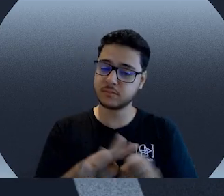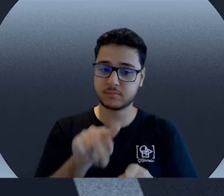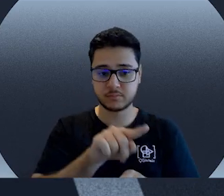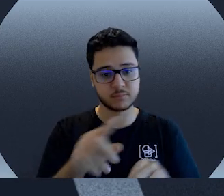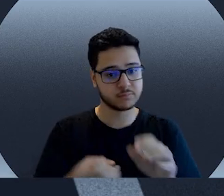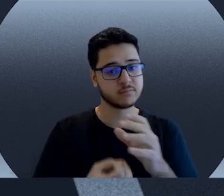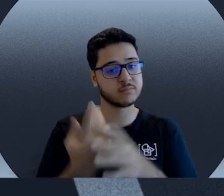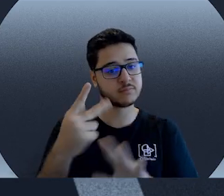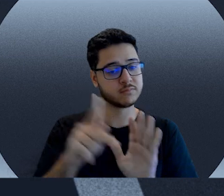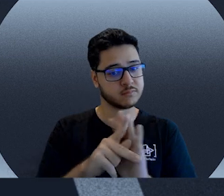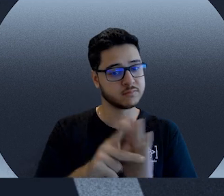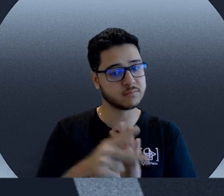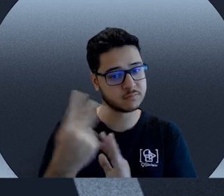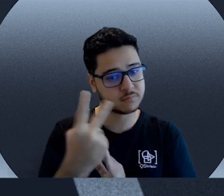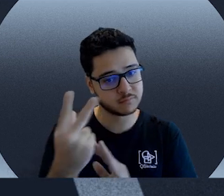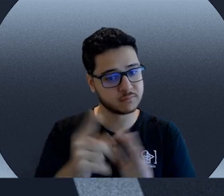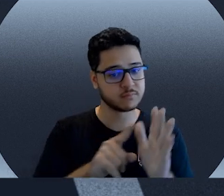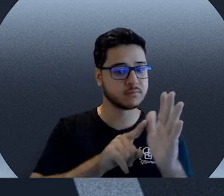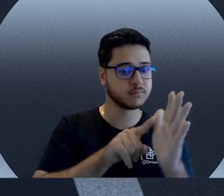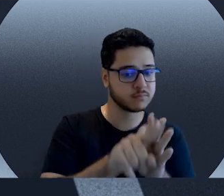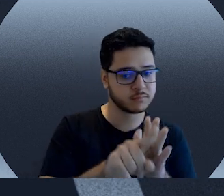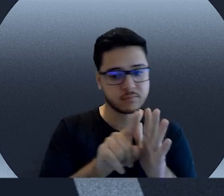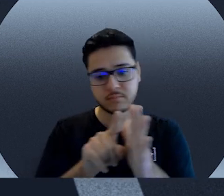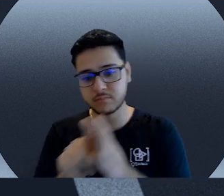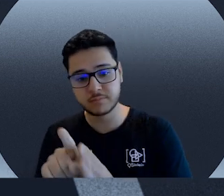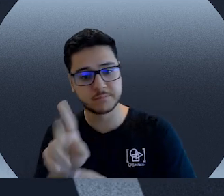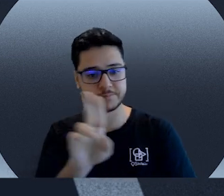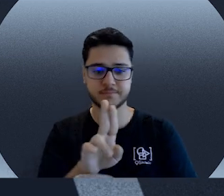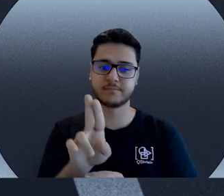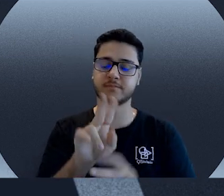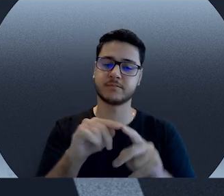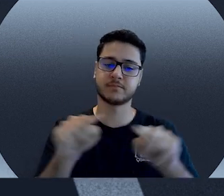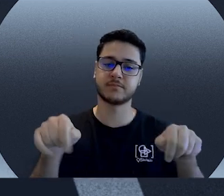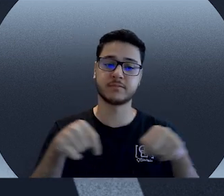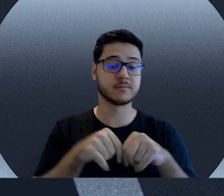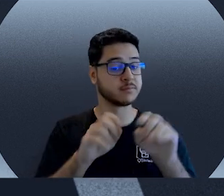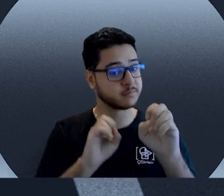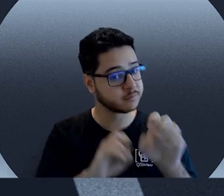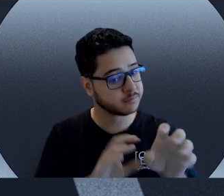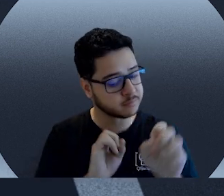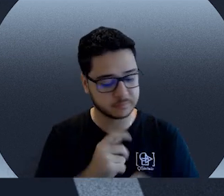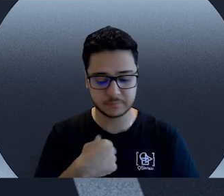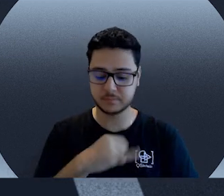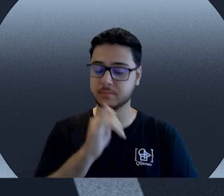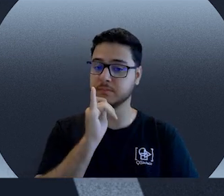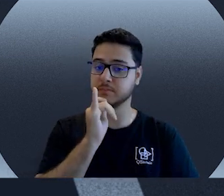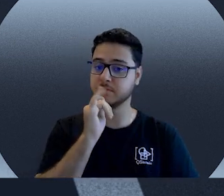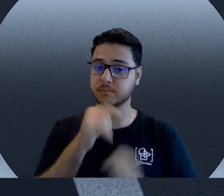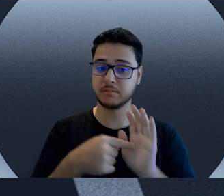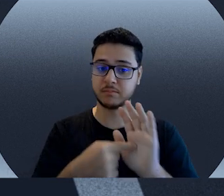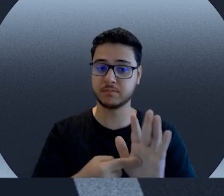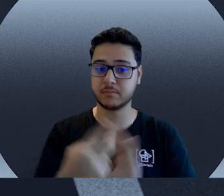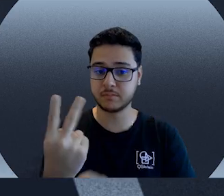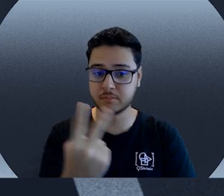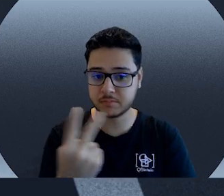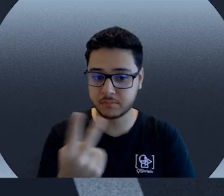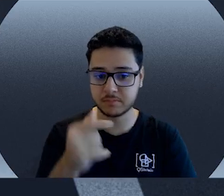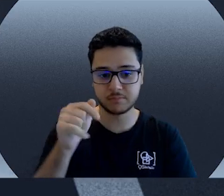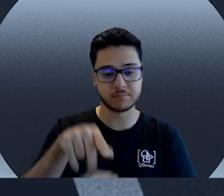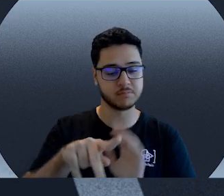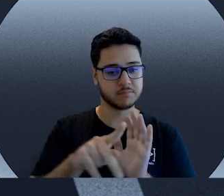se possível, 2 perguntas disparadoras para serem utilizadas em sala de aula. Eu dei exemplo de 2 aqui ao longo da aula,